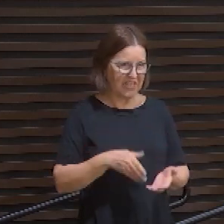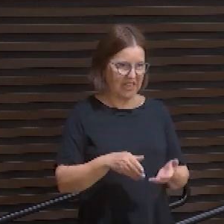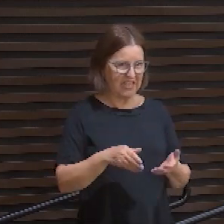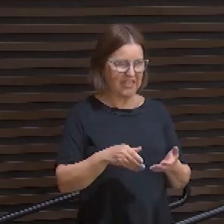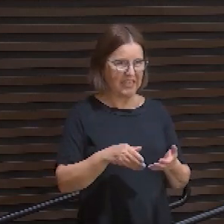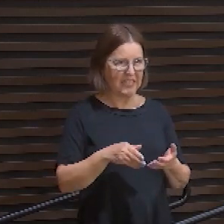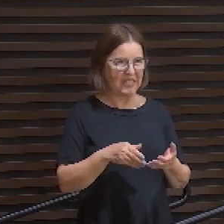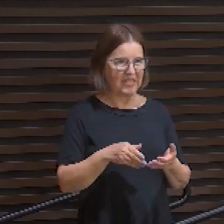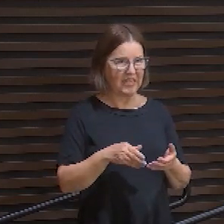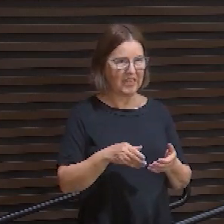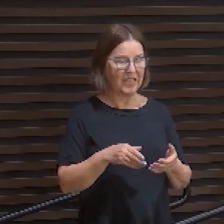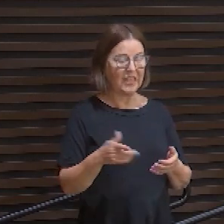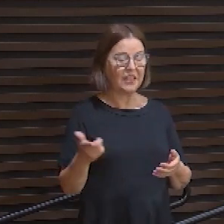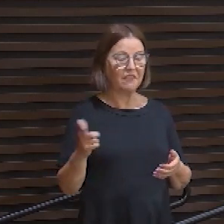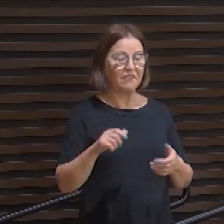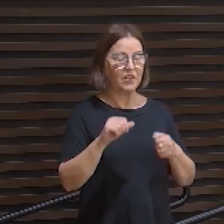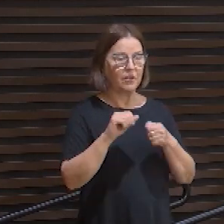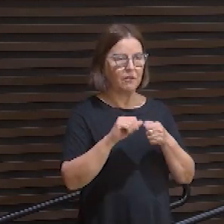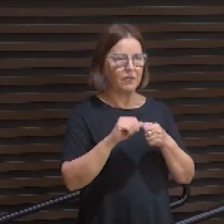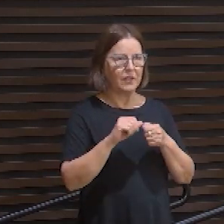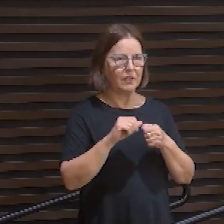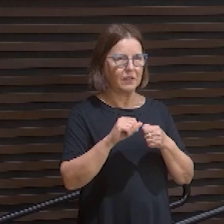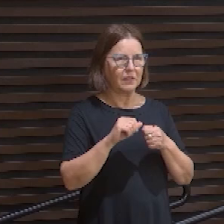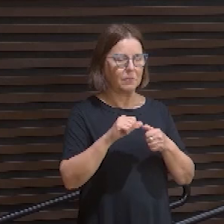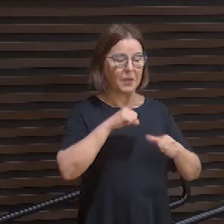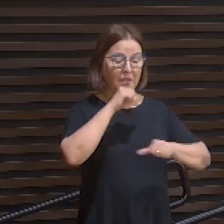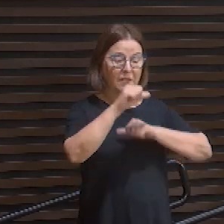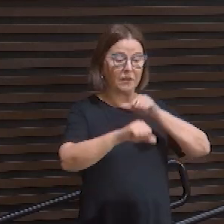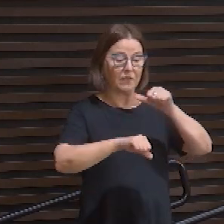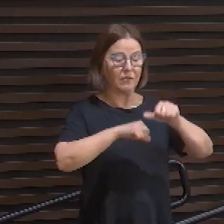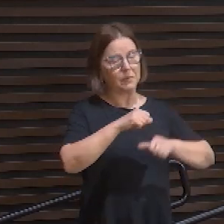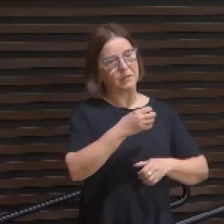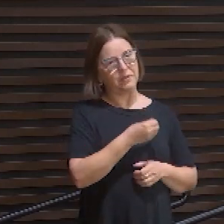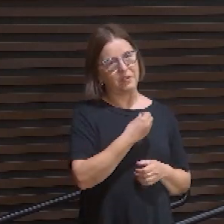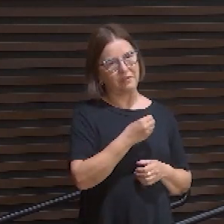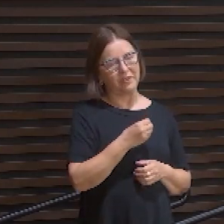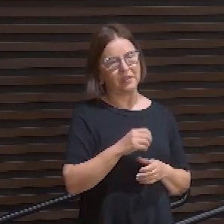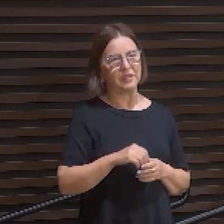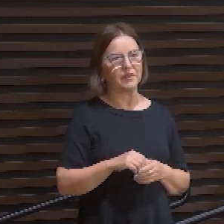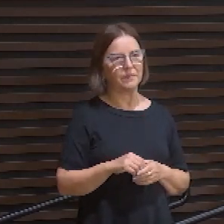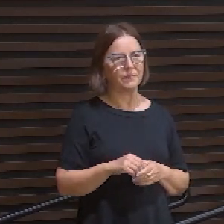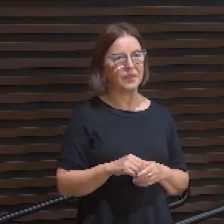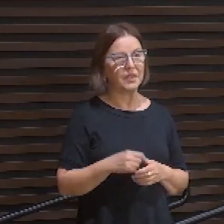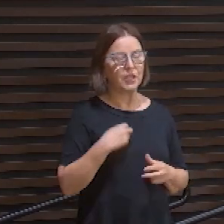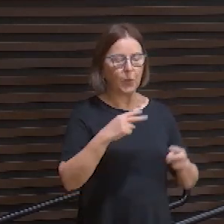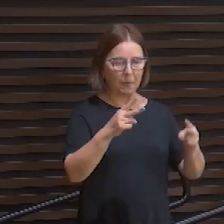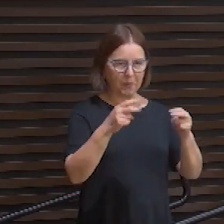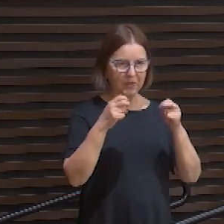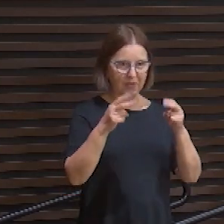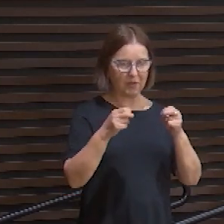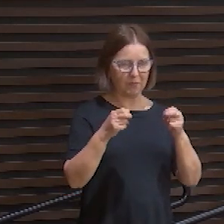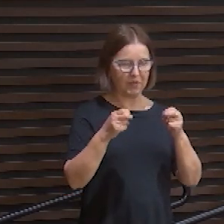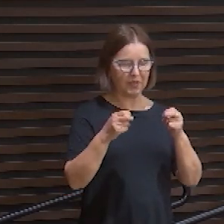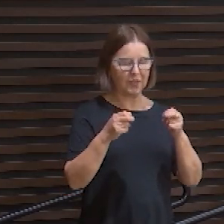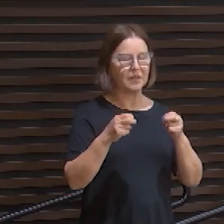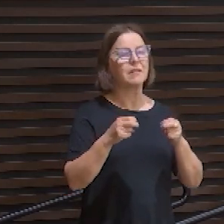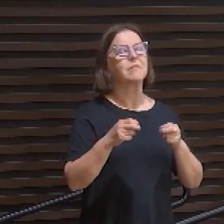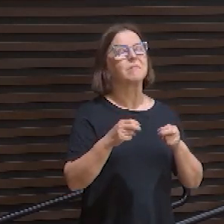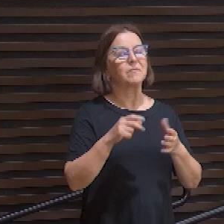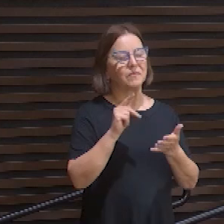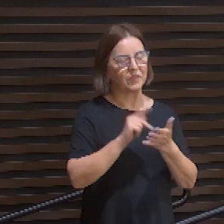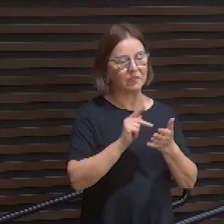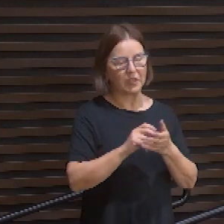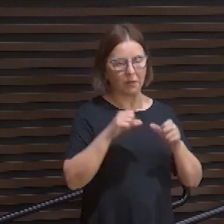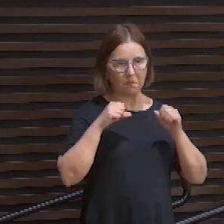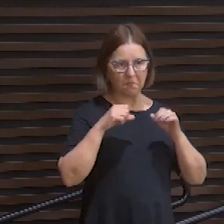fora. E o que eu percebi ali depois foi uma bênção.